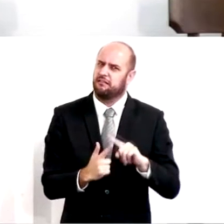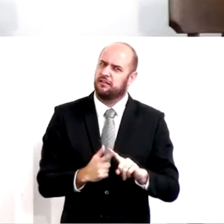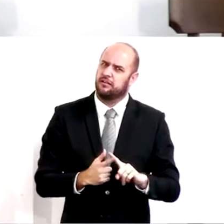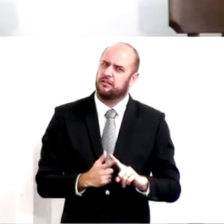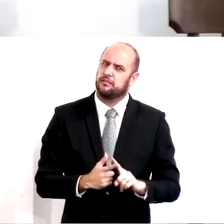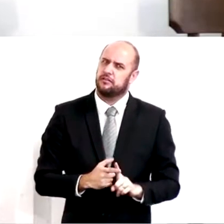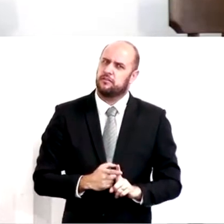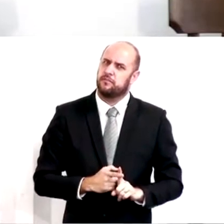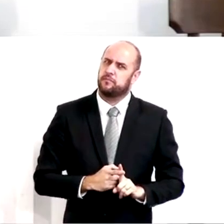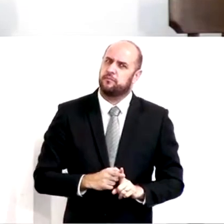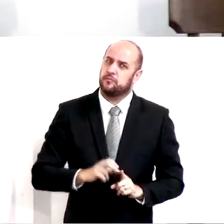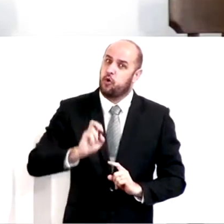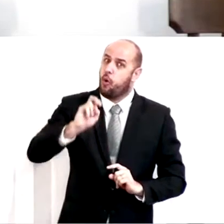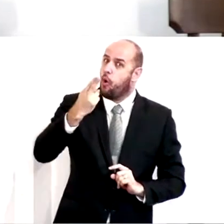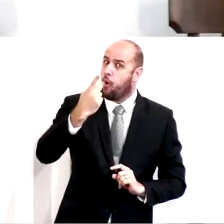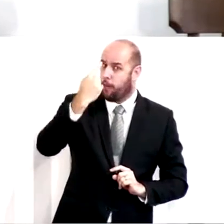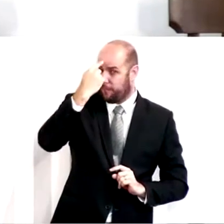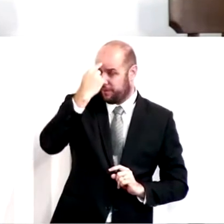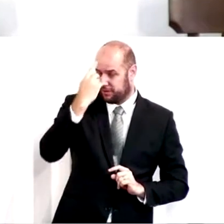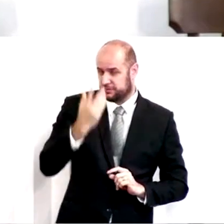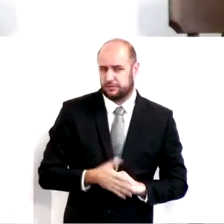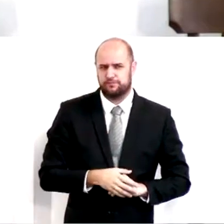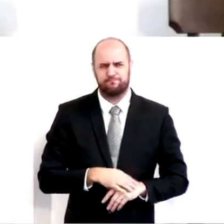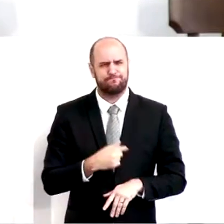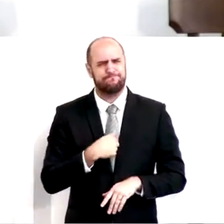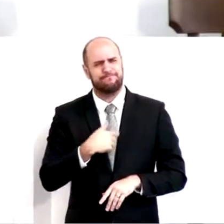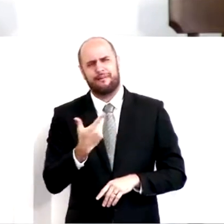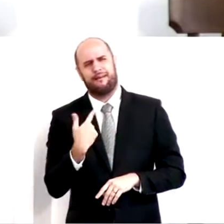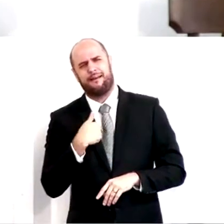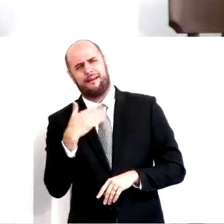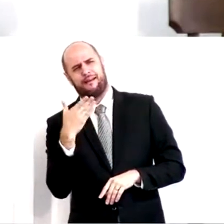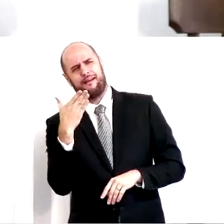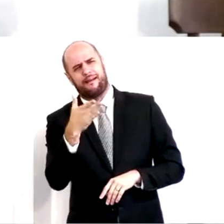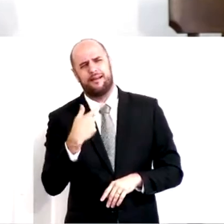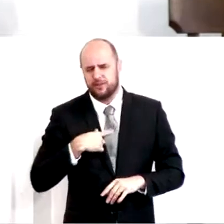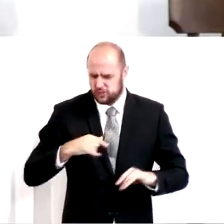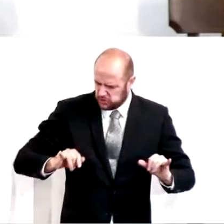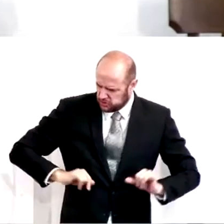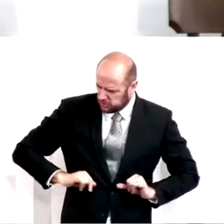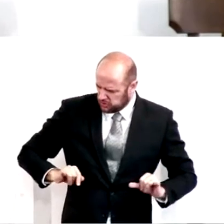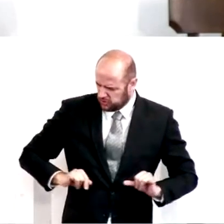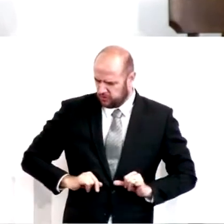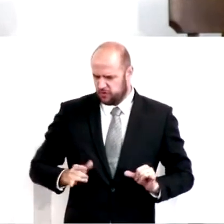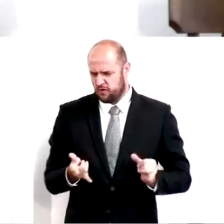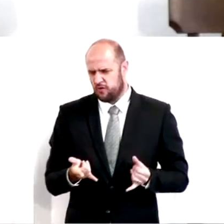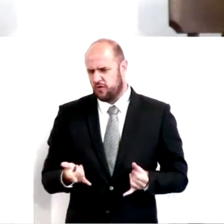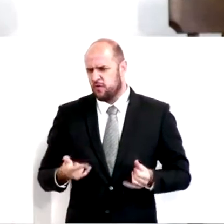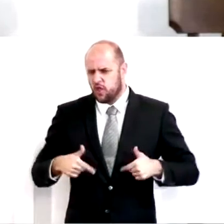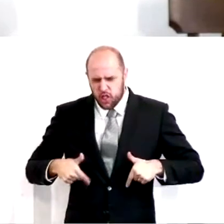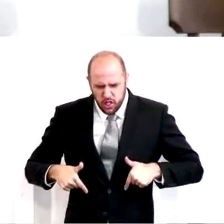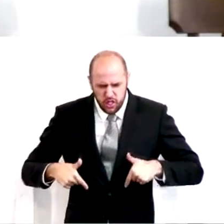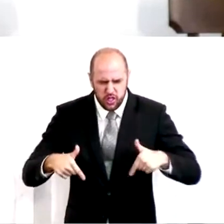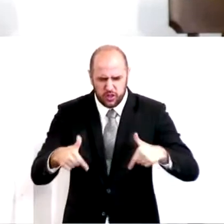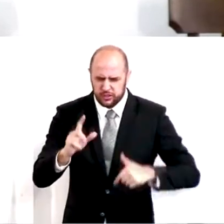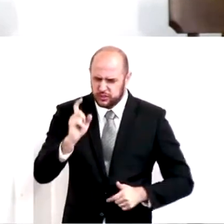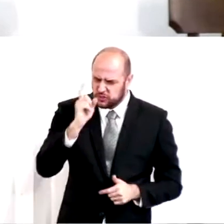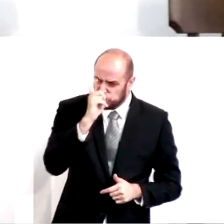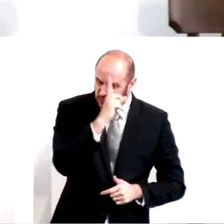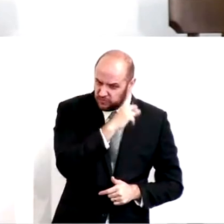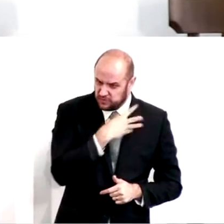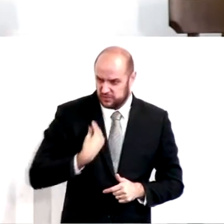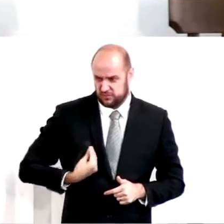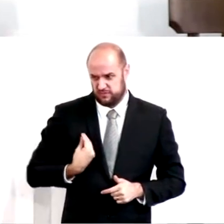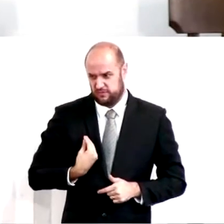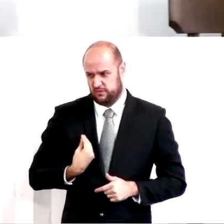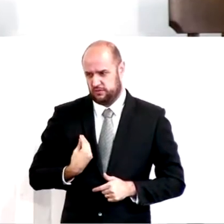Ou outra coisa, de repente, eu sofro tanto, minha vida é uma correria, é uma luta, tá difícil viver. E aí